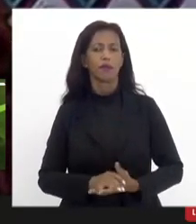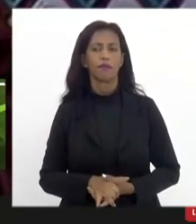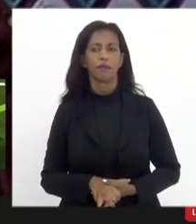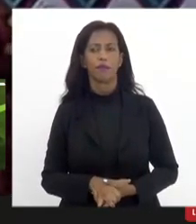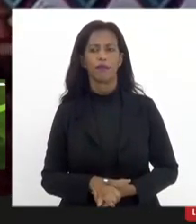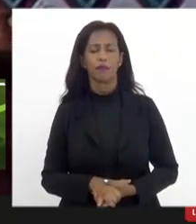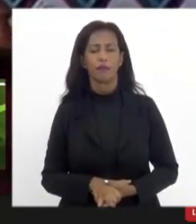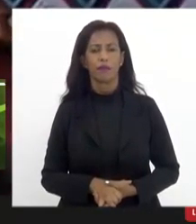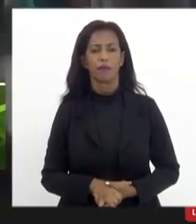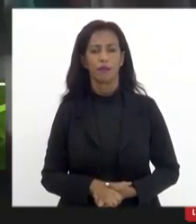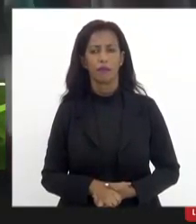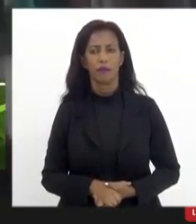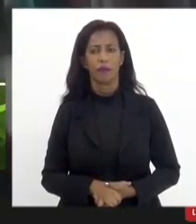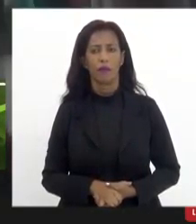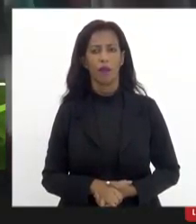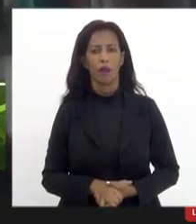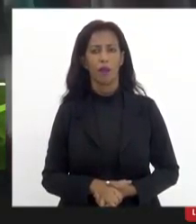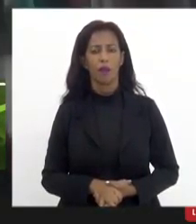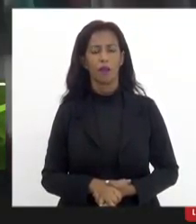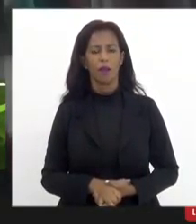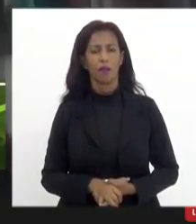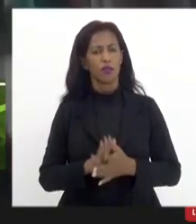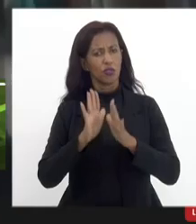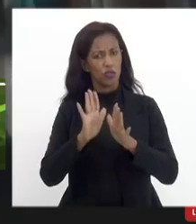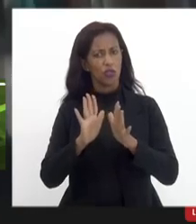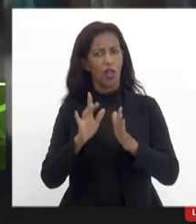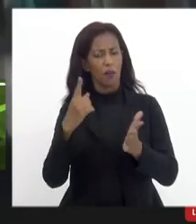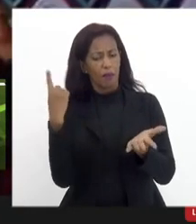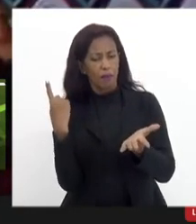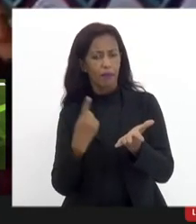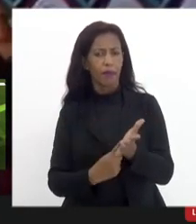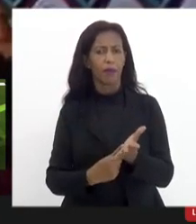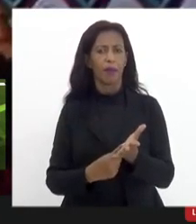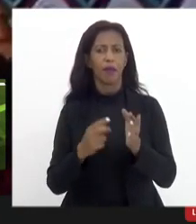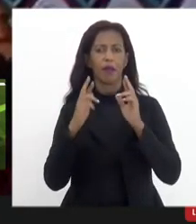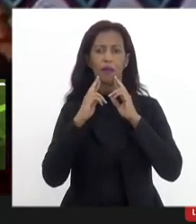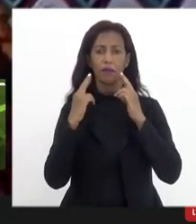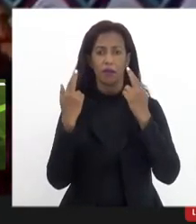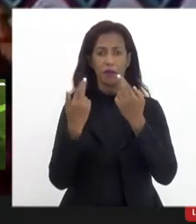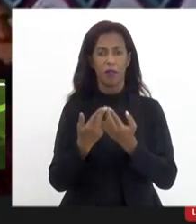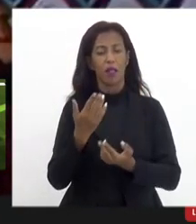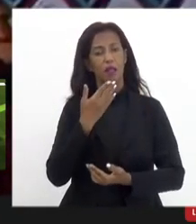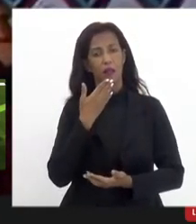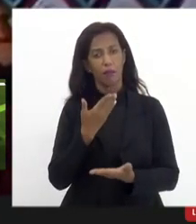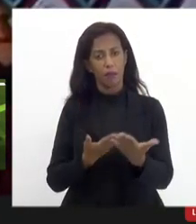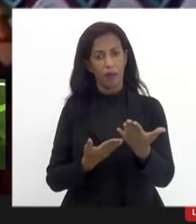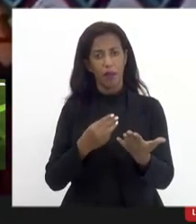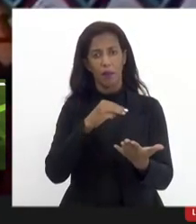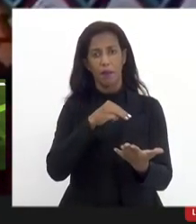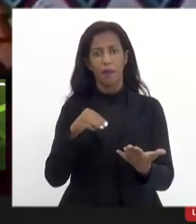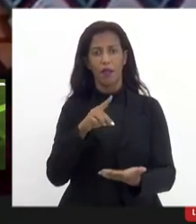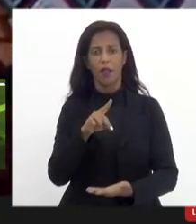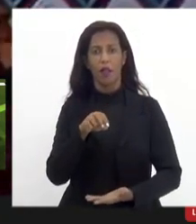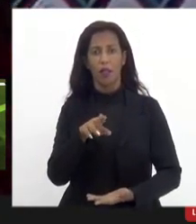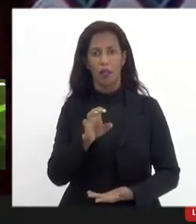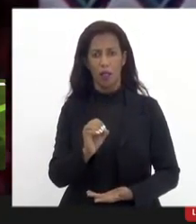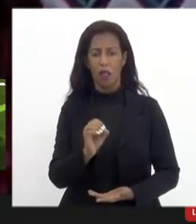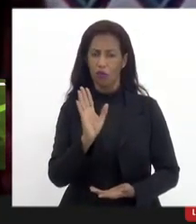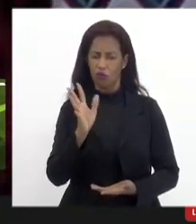já, não, claro. Para deliberar e fazer essa audiência a pedido aí do mestre Dengo. Já